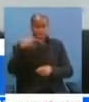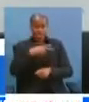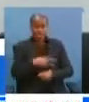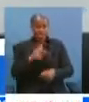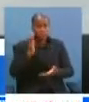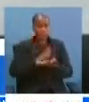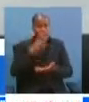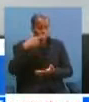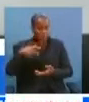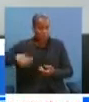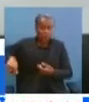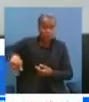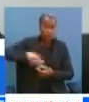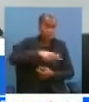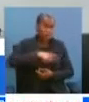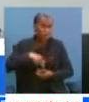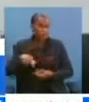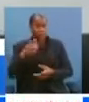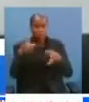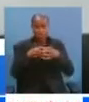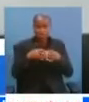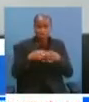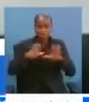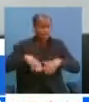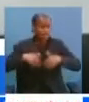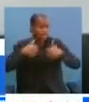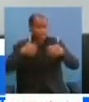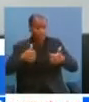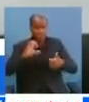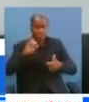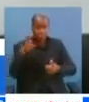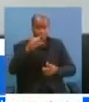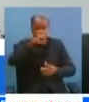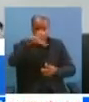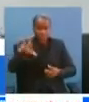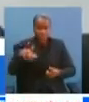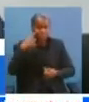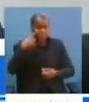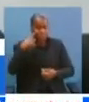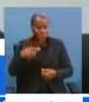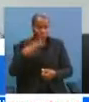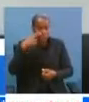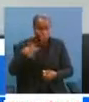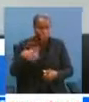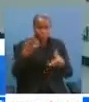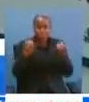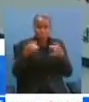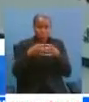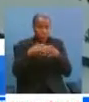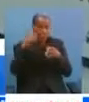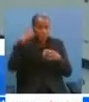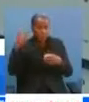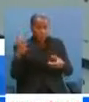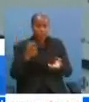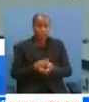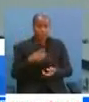Basta darmos uma volta aqui nas comunidades, quer nas cidades ou no interior, para encontrarmos diversos grupos de reflexão. No